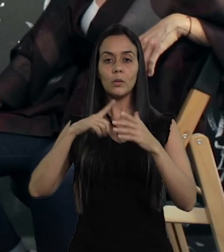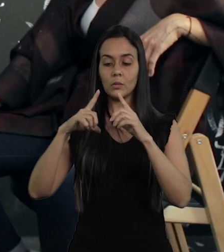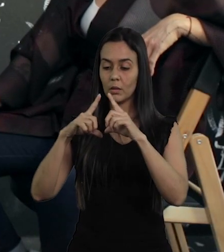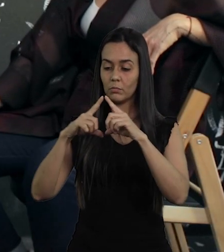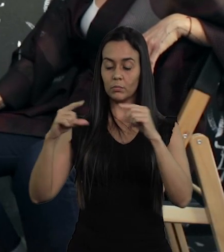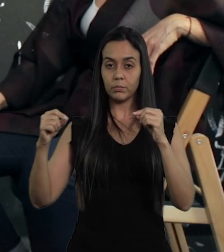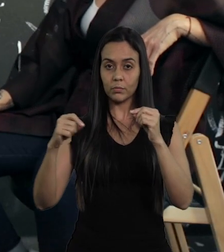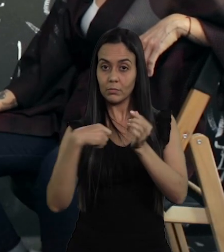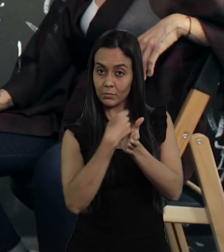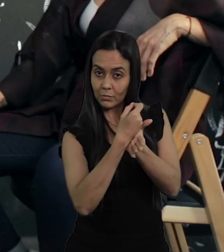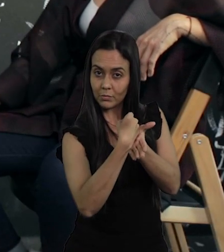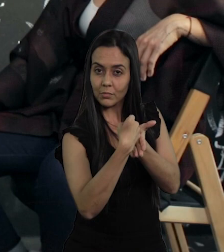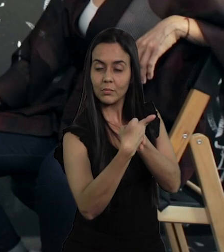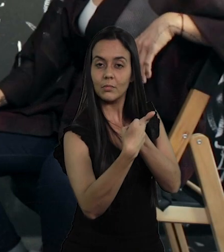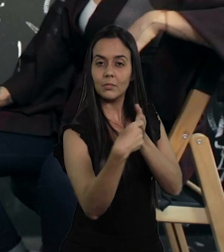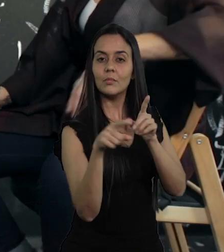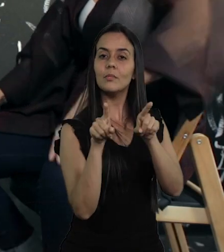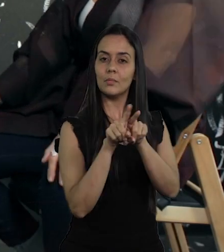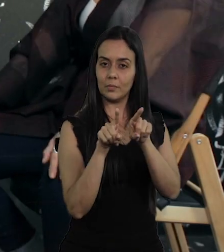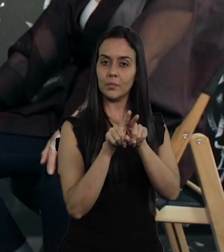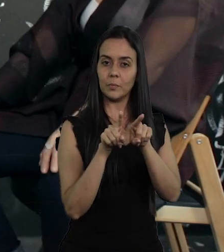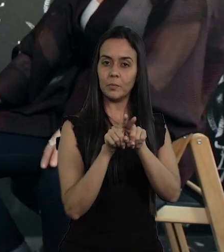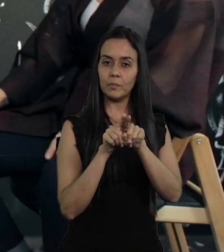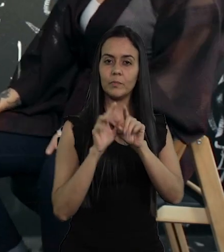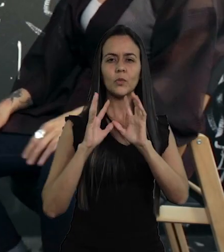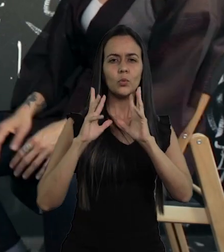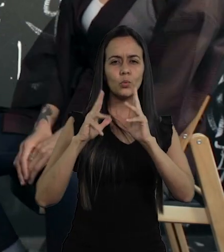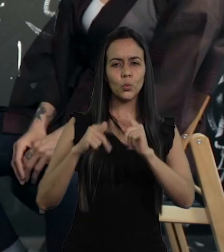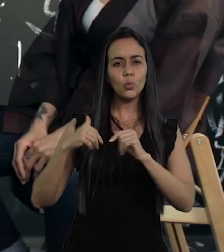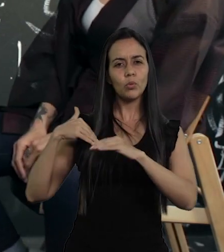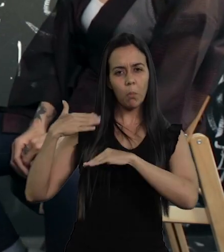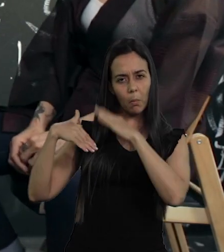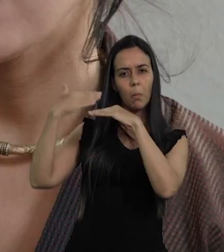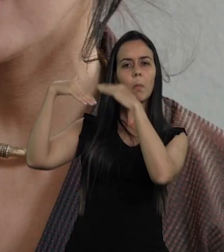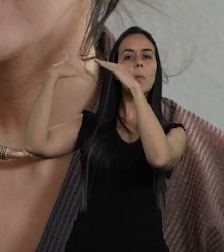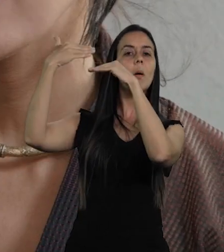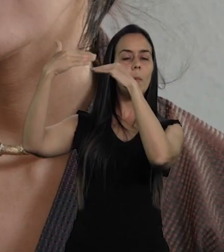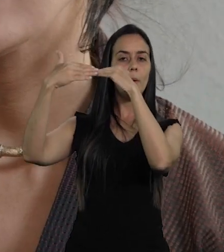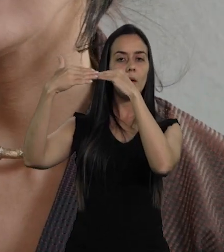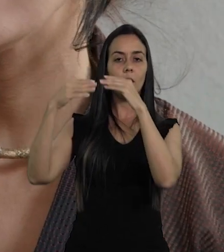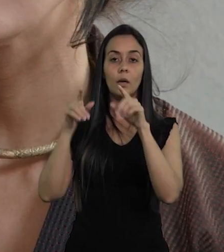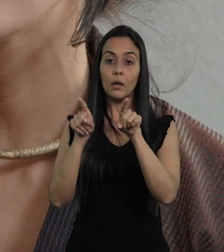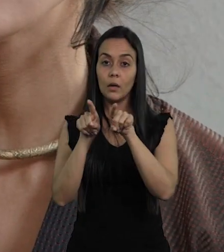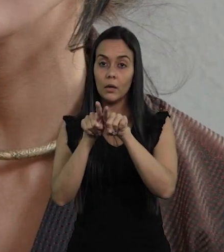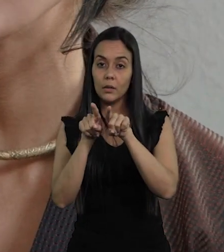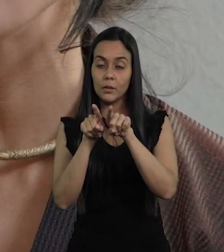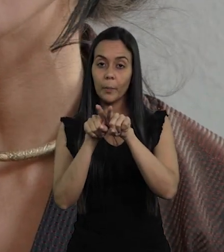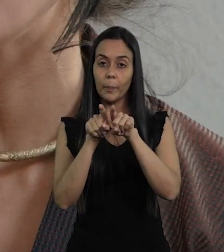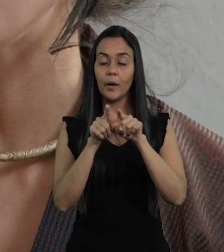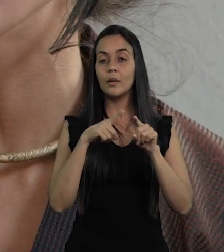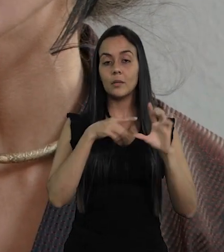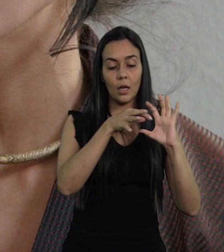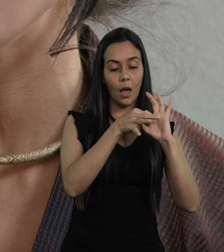totalmente. Então, a gente acha que essa relação, né, dos signos, dos